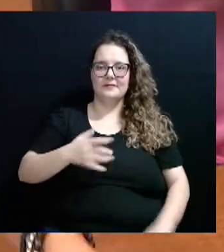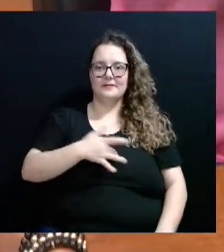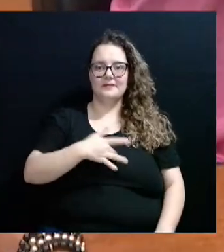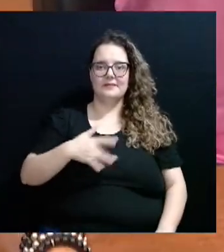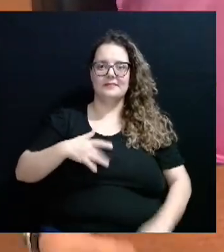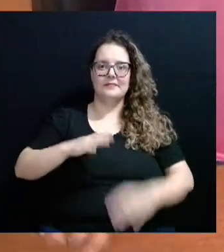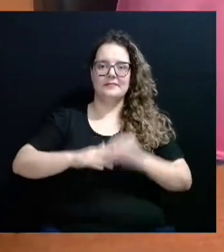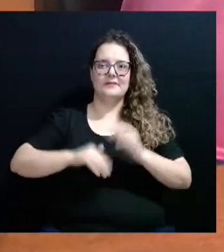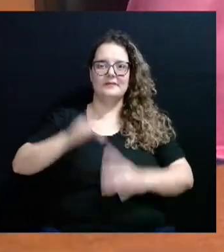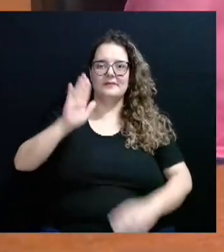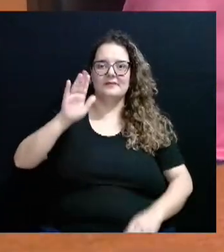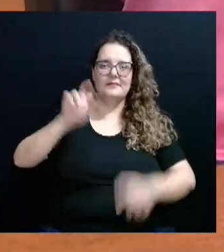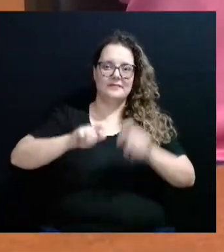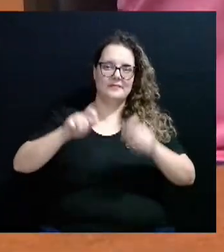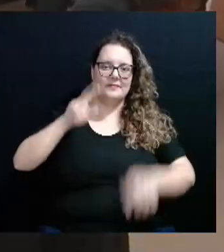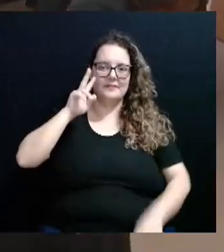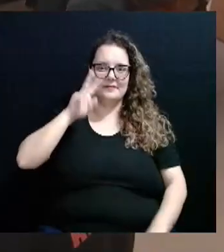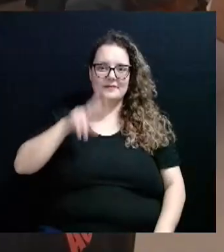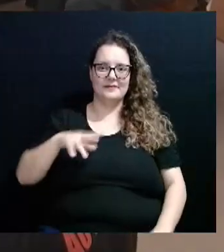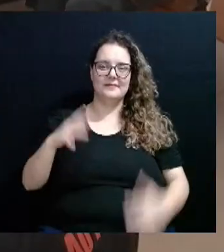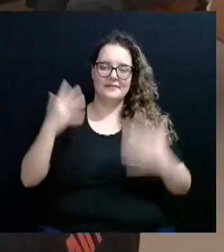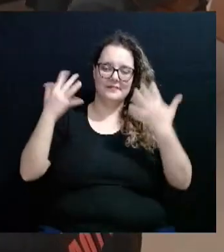povo.